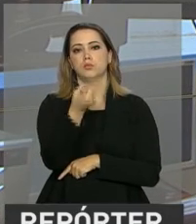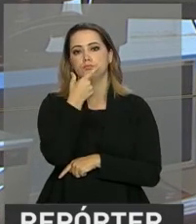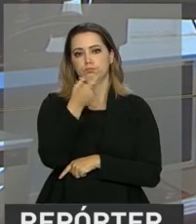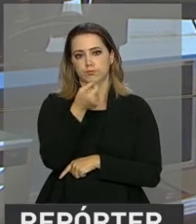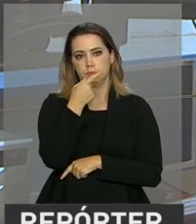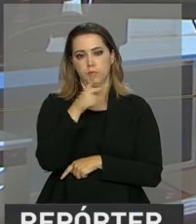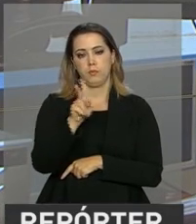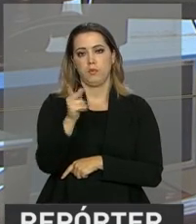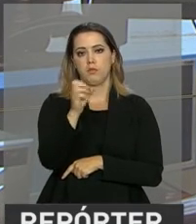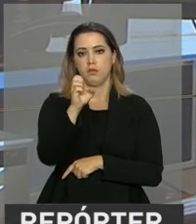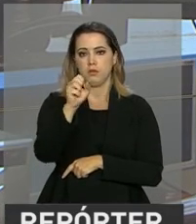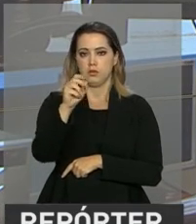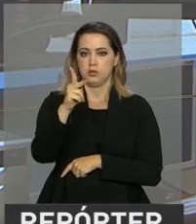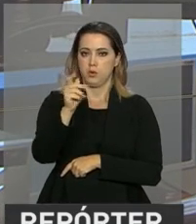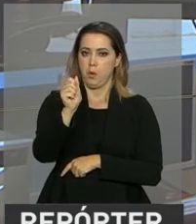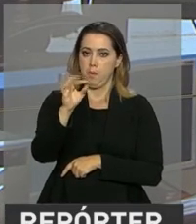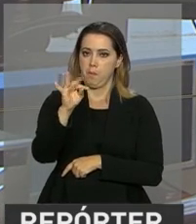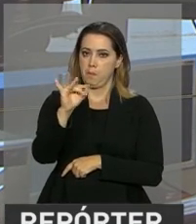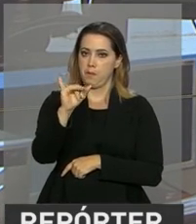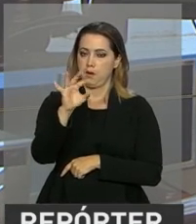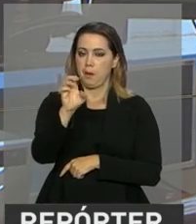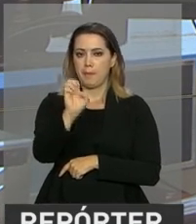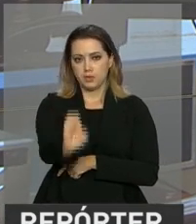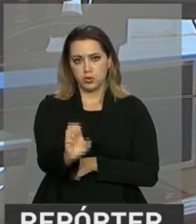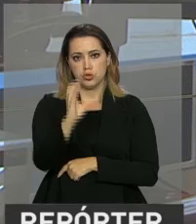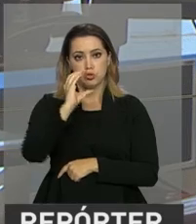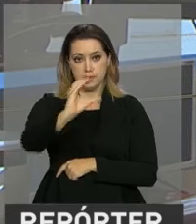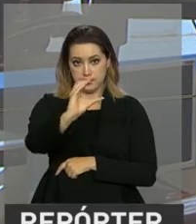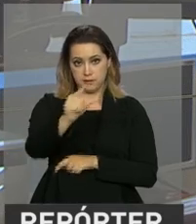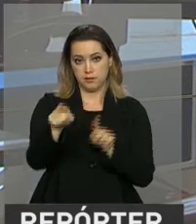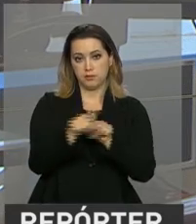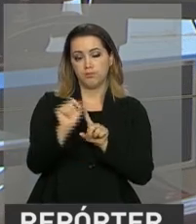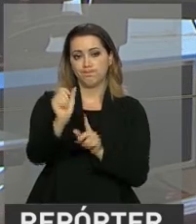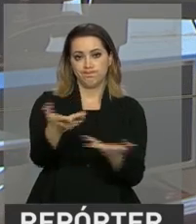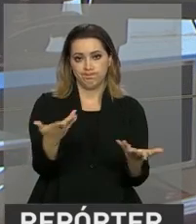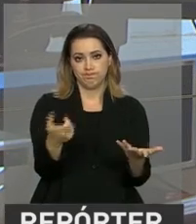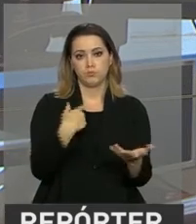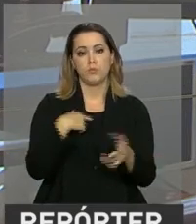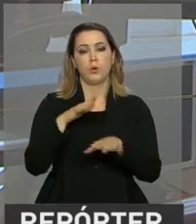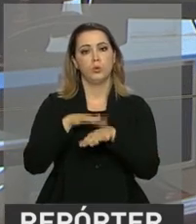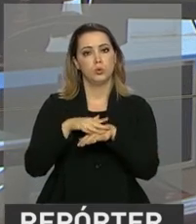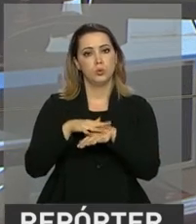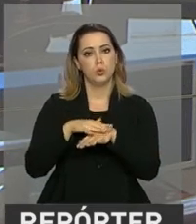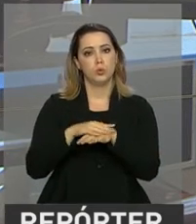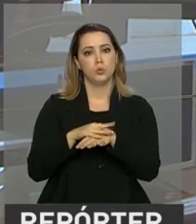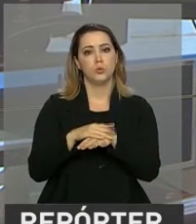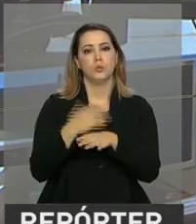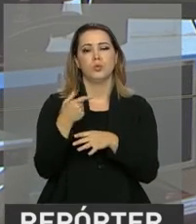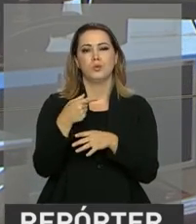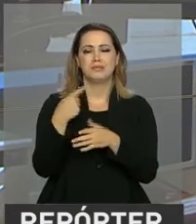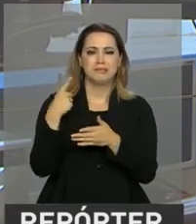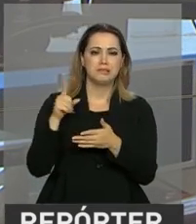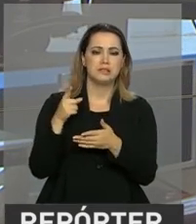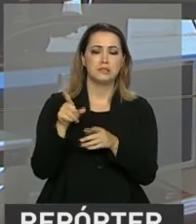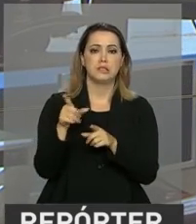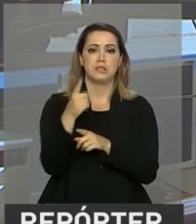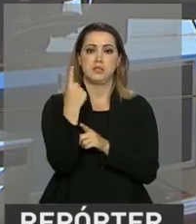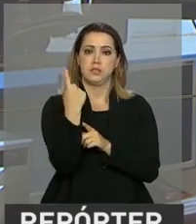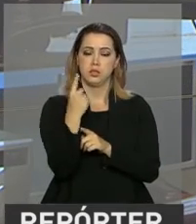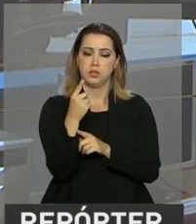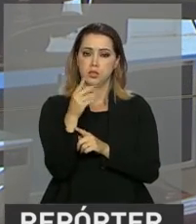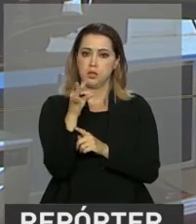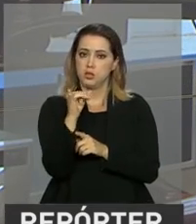único de saúde os novos remédios são indicados para tratar a doença crônica causada pelo tipo 1 em pessoas com fibrose